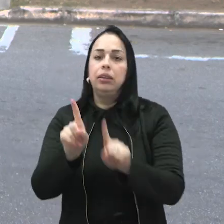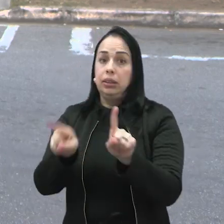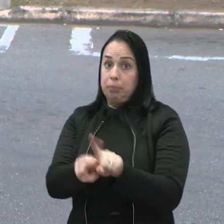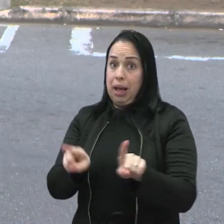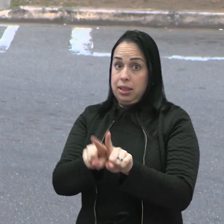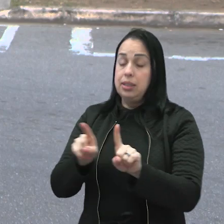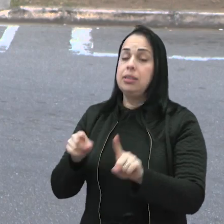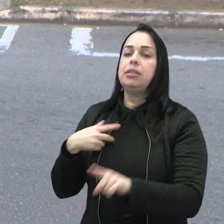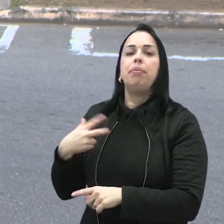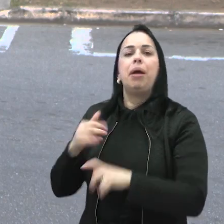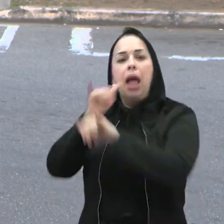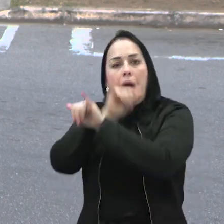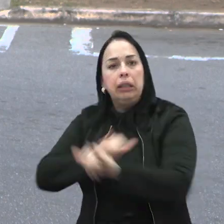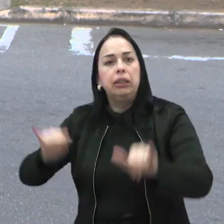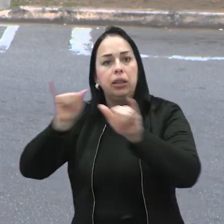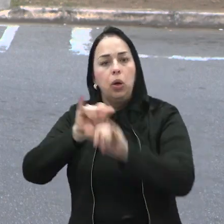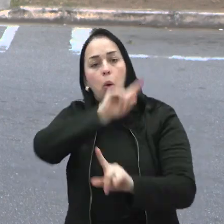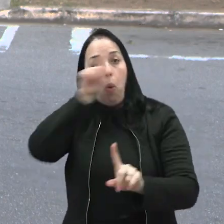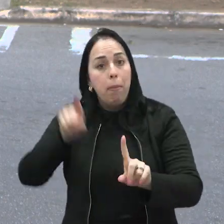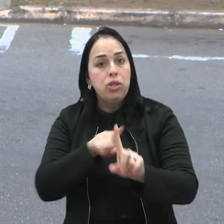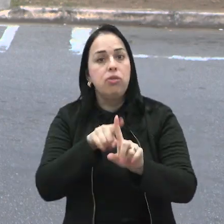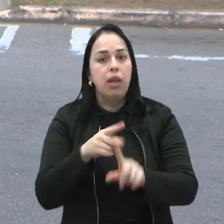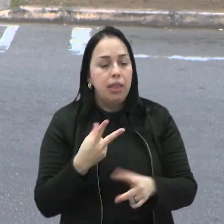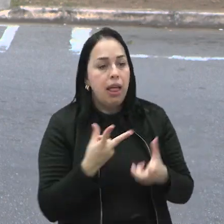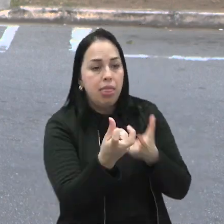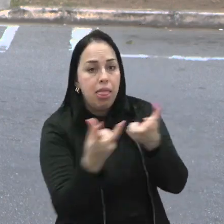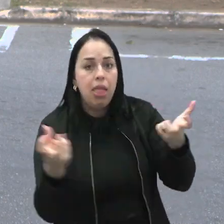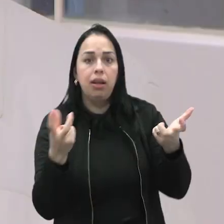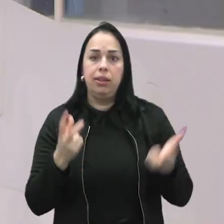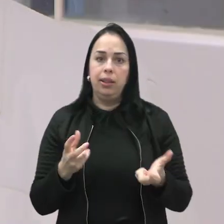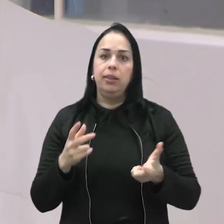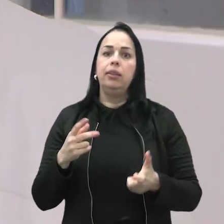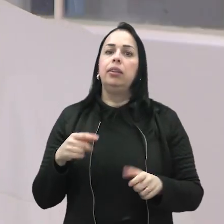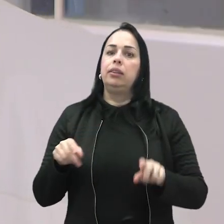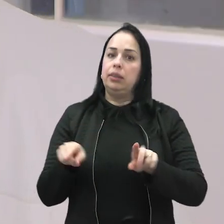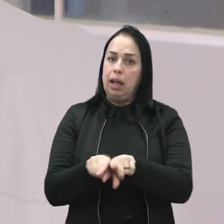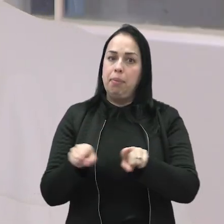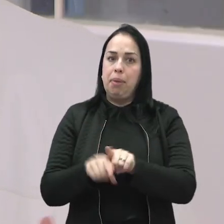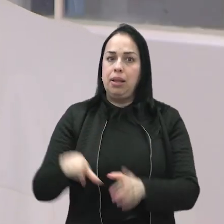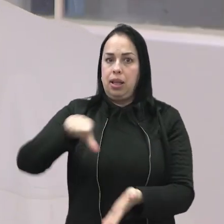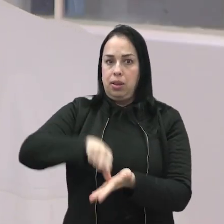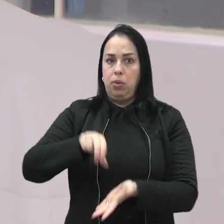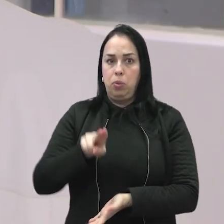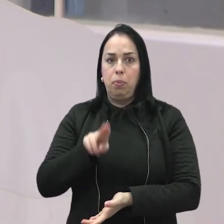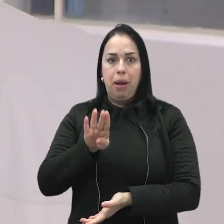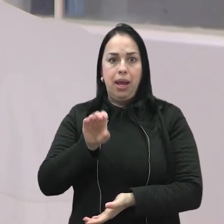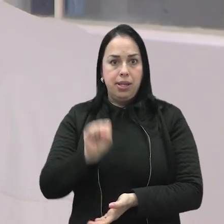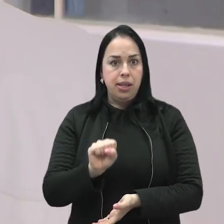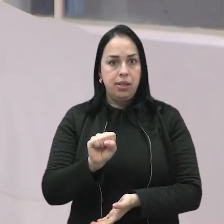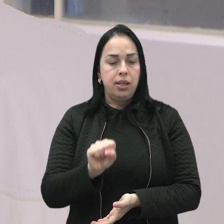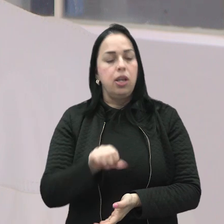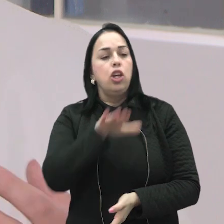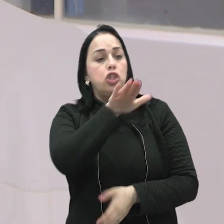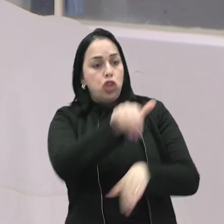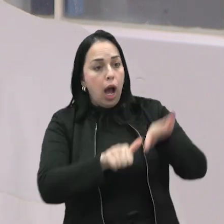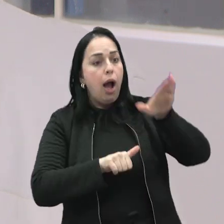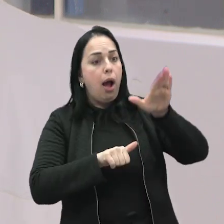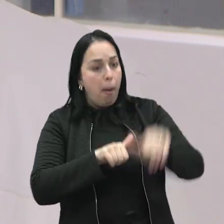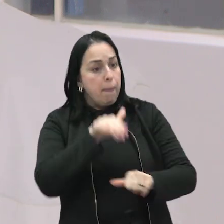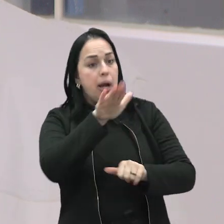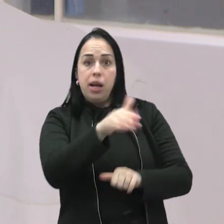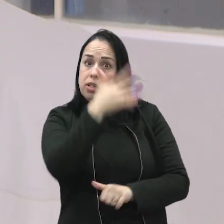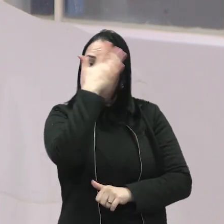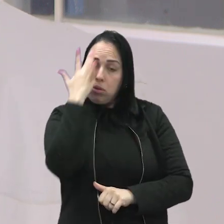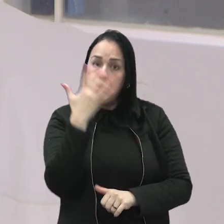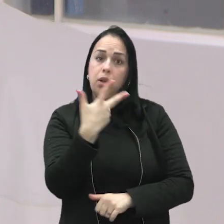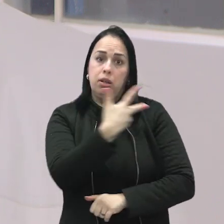conscientização. O objetivo é aumentar a cobertura vacinal. E a unidade também faz, na sua sala de espera, convoca as